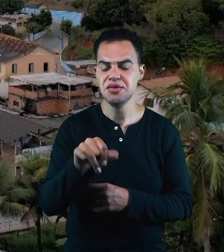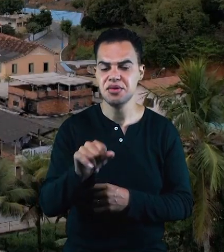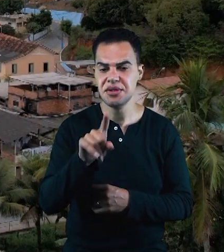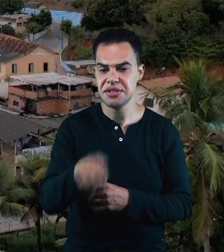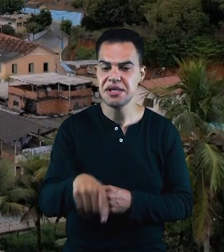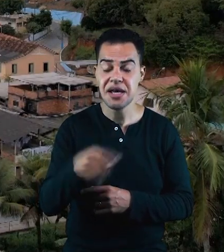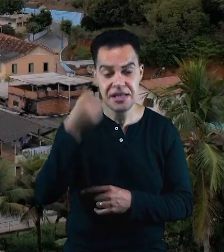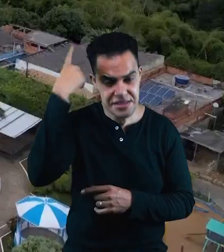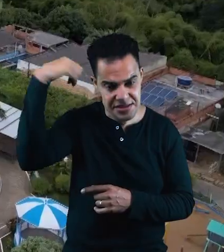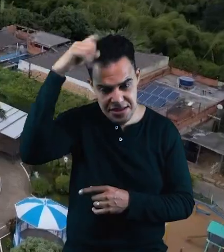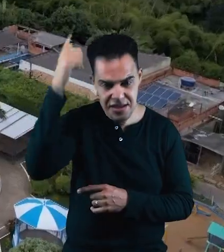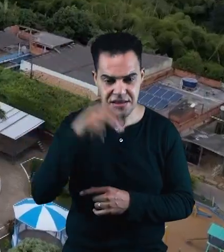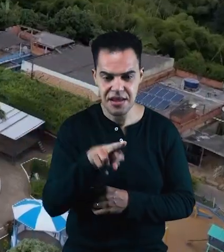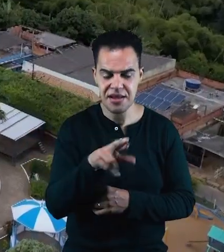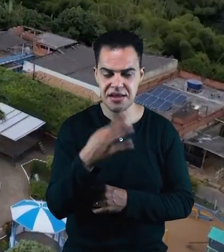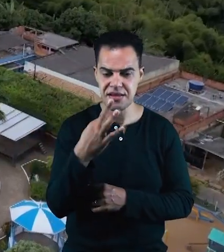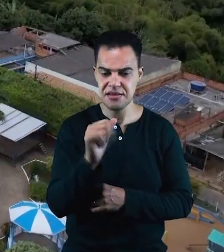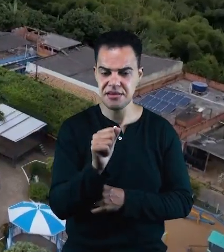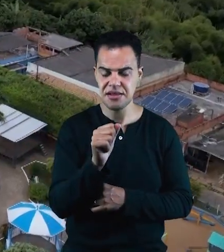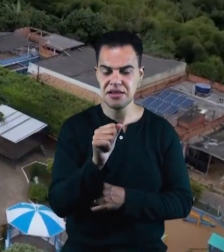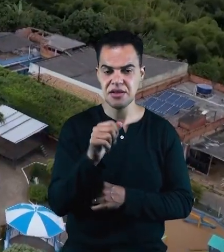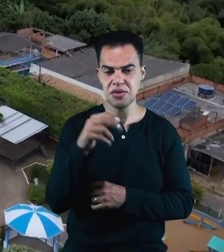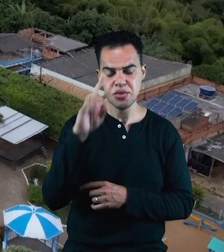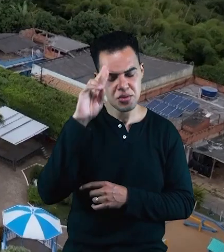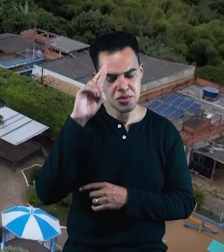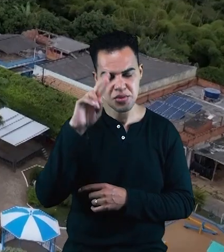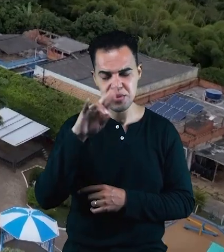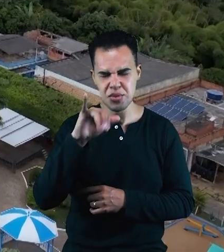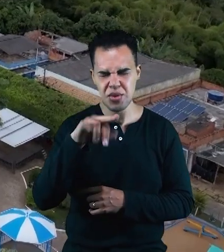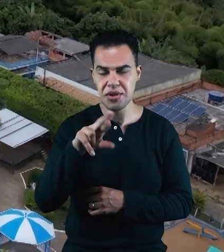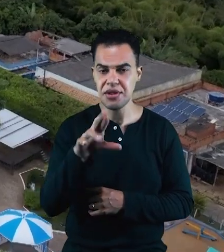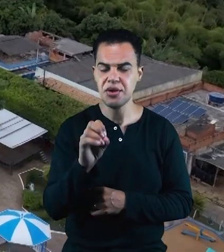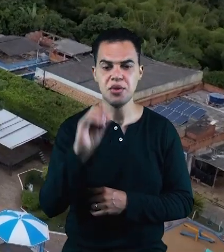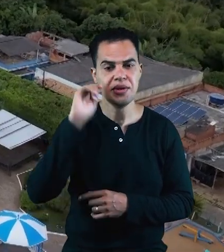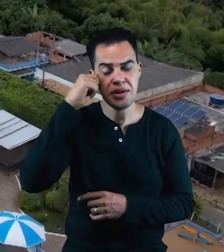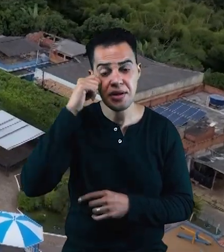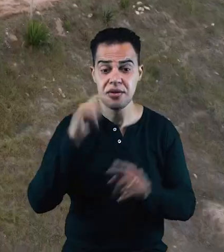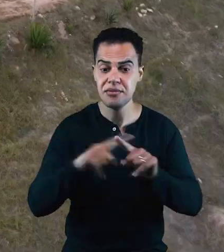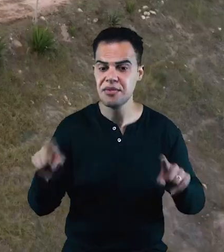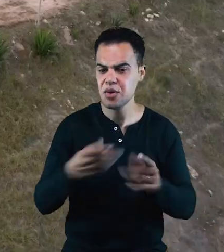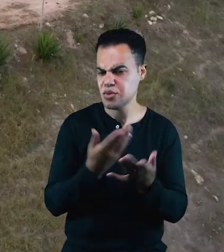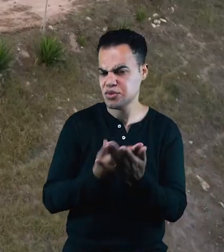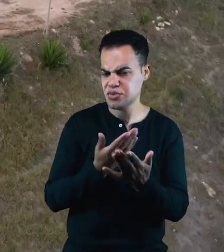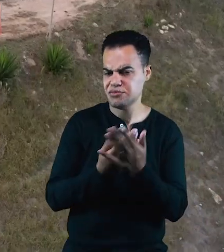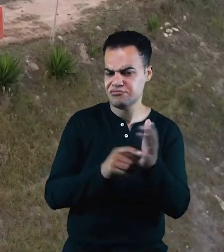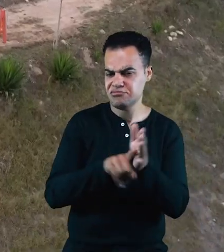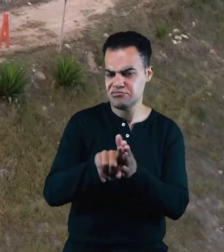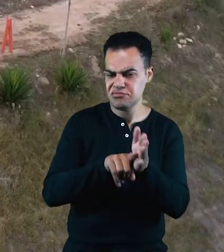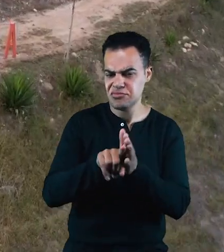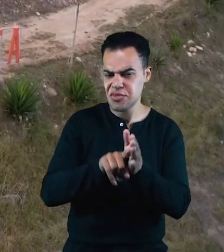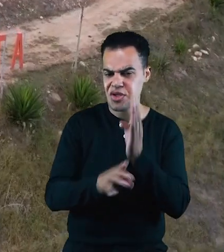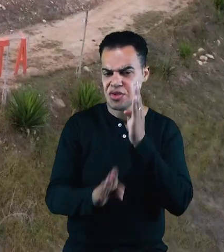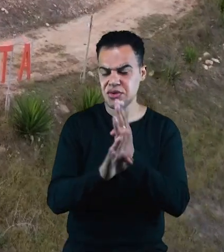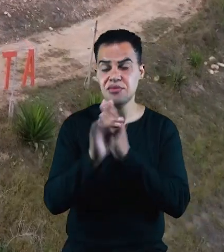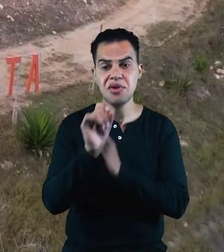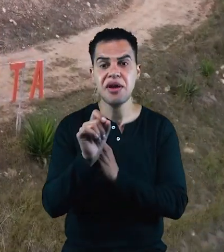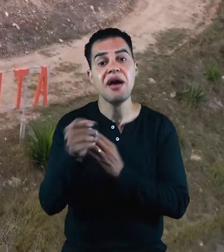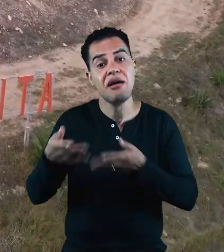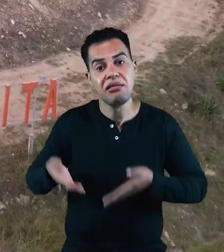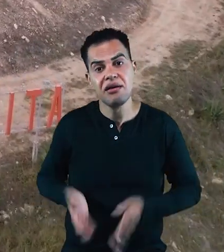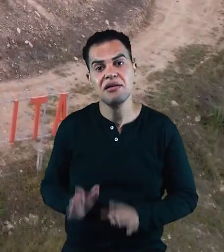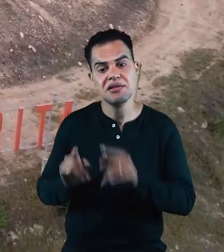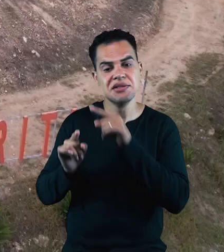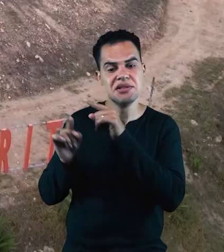de Santa Rita do Rio Negro. Cenas aéreas de Santa Rita e Euclidelândia. Um estudo sobre Euclides da Cunha, descobriu-se que ele nasceu